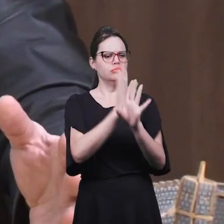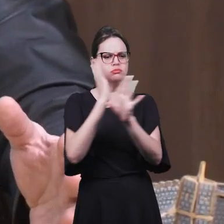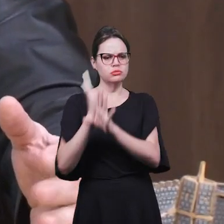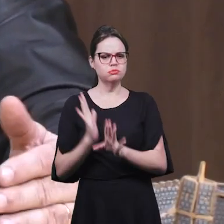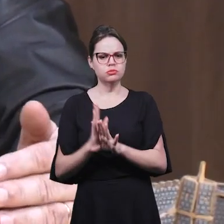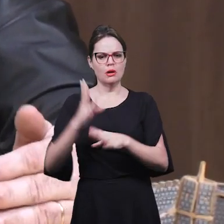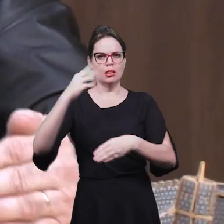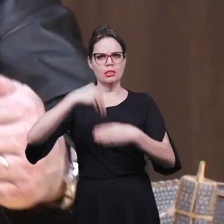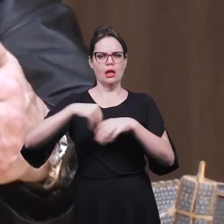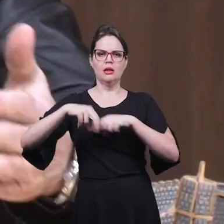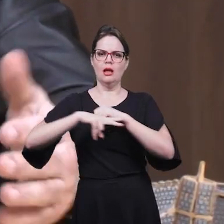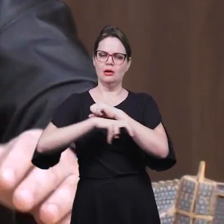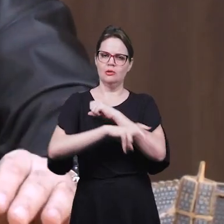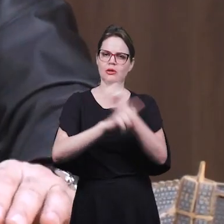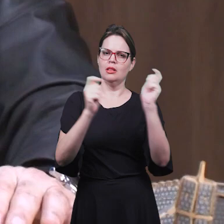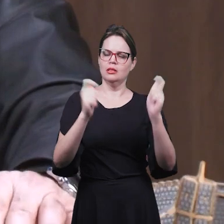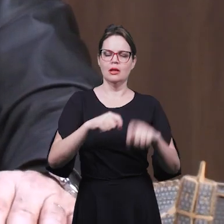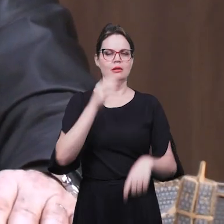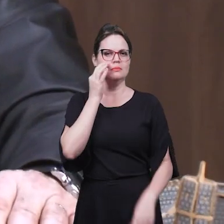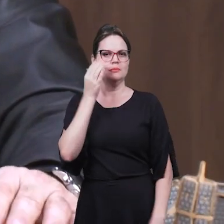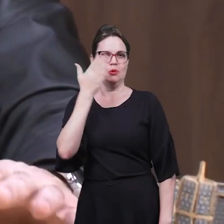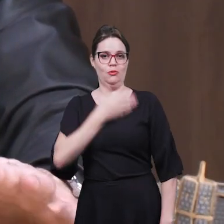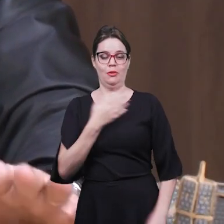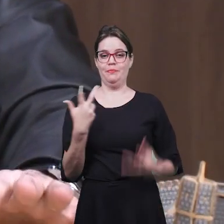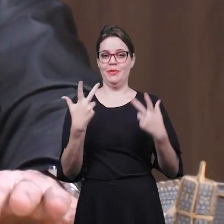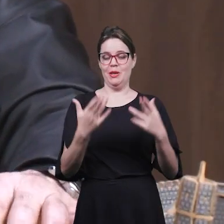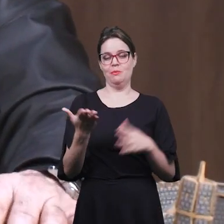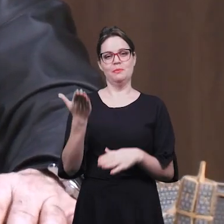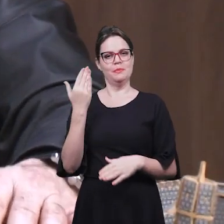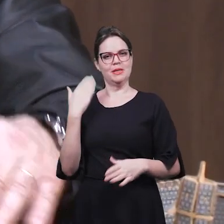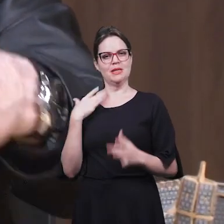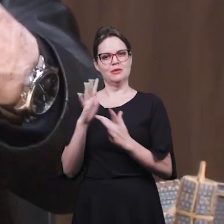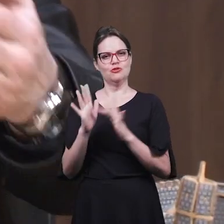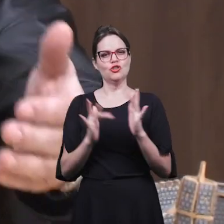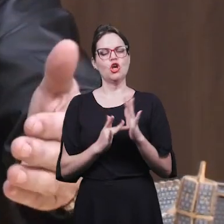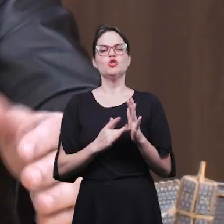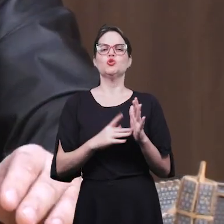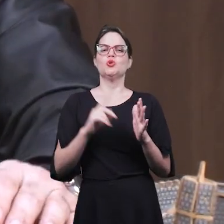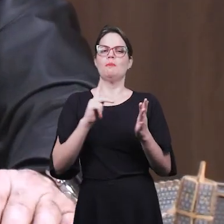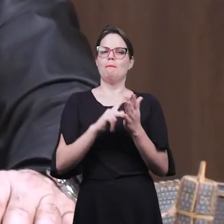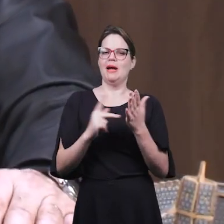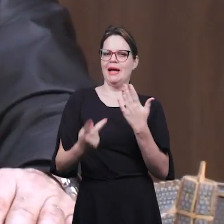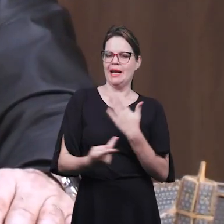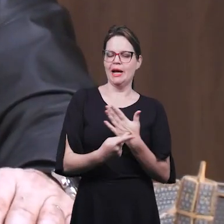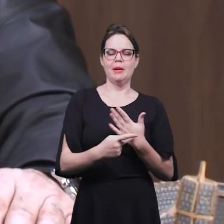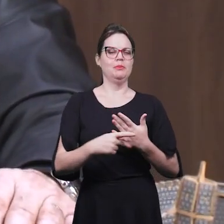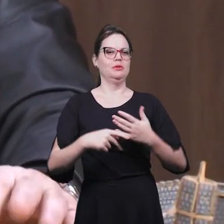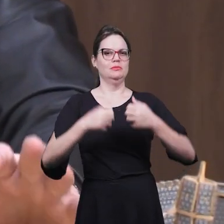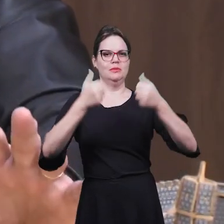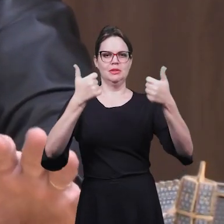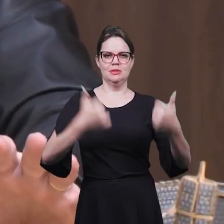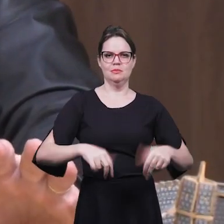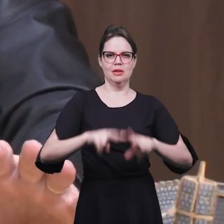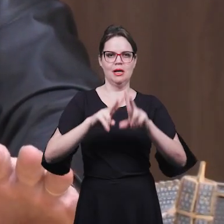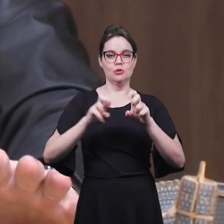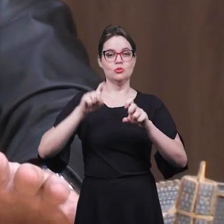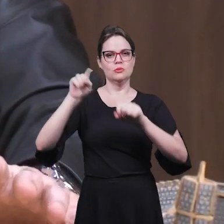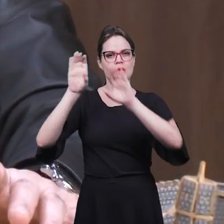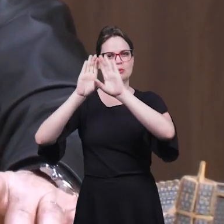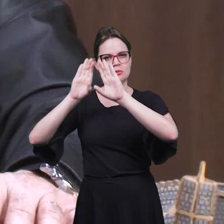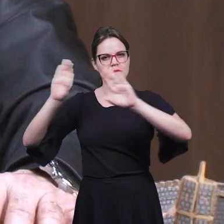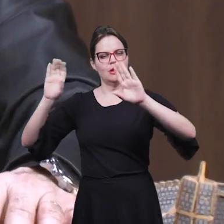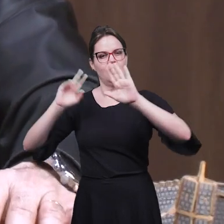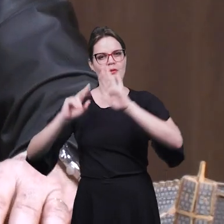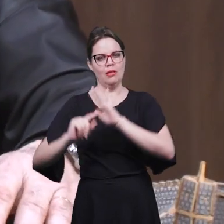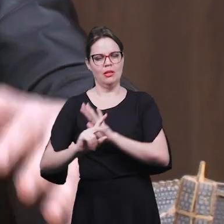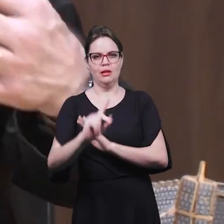muitas figuras para falar do seu projeto eterno, do evangelho eterno, a